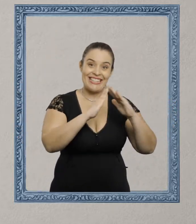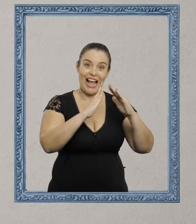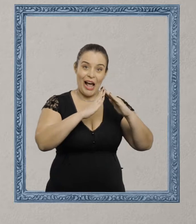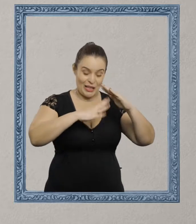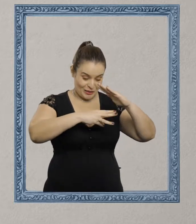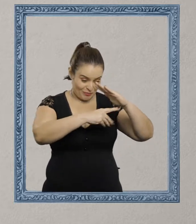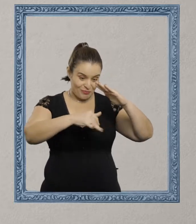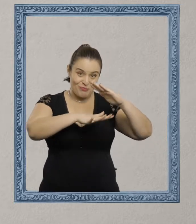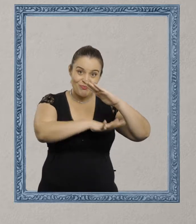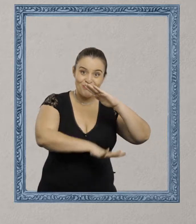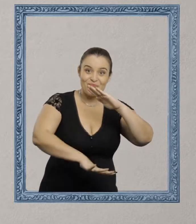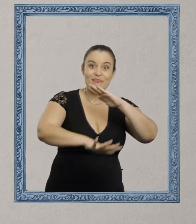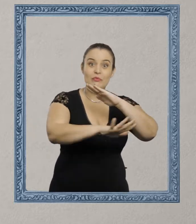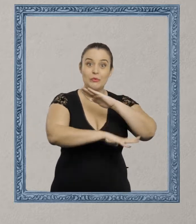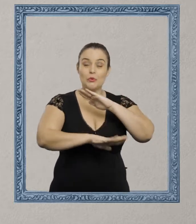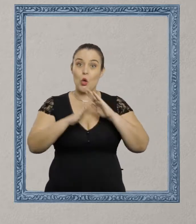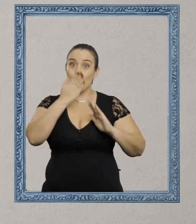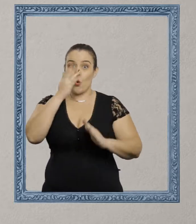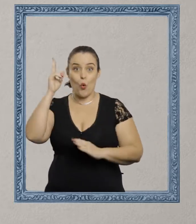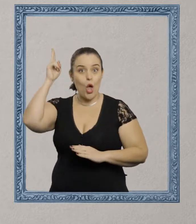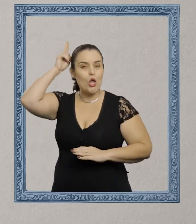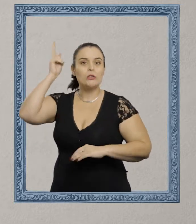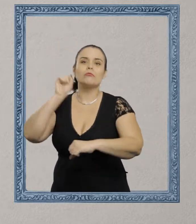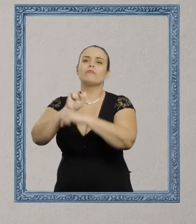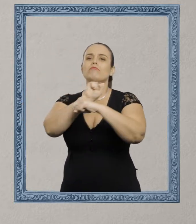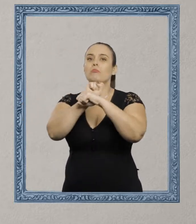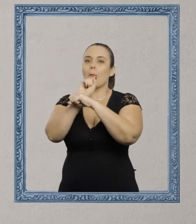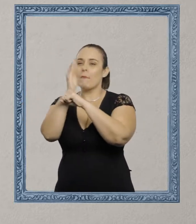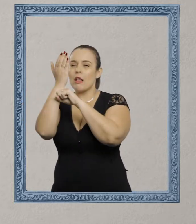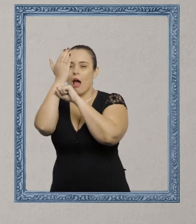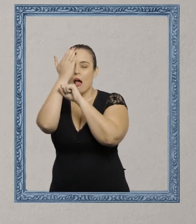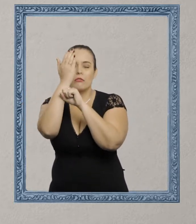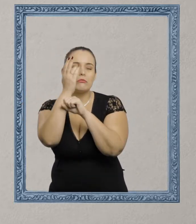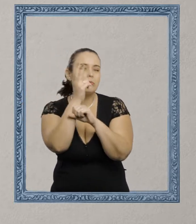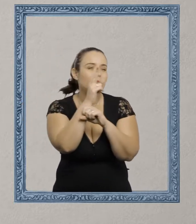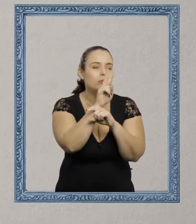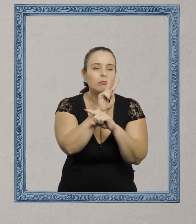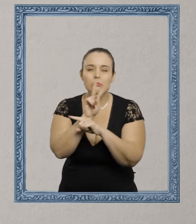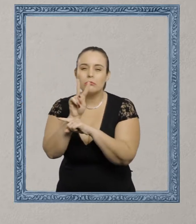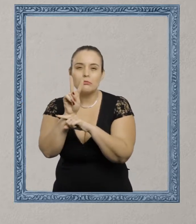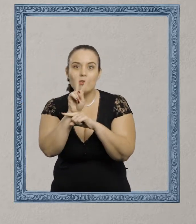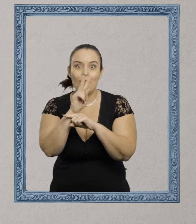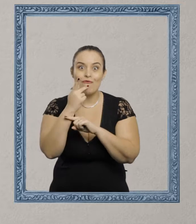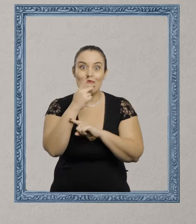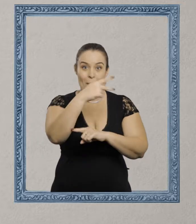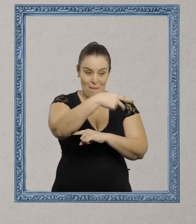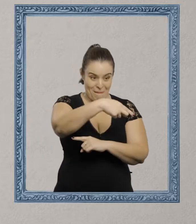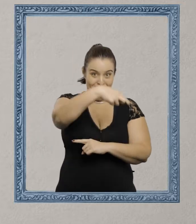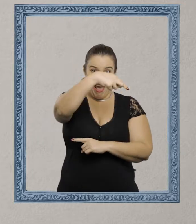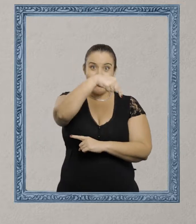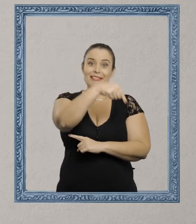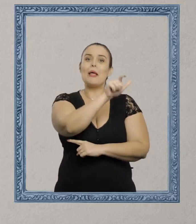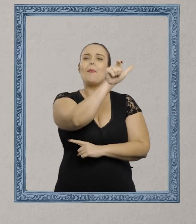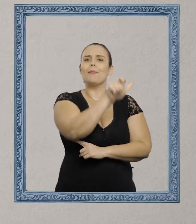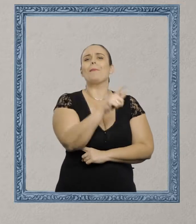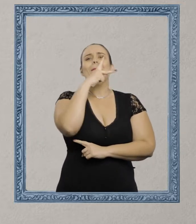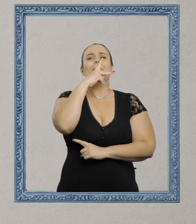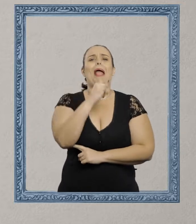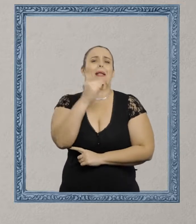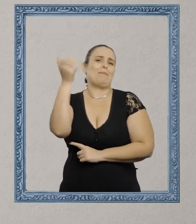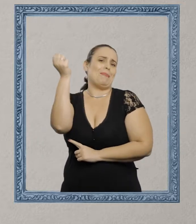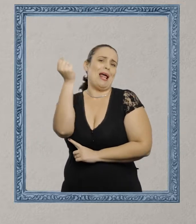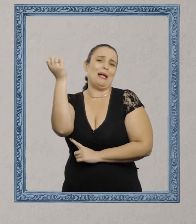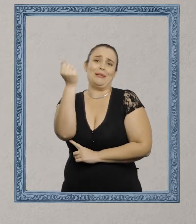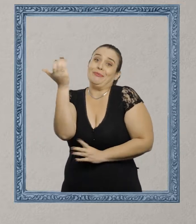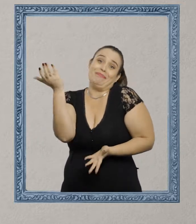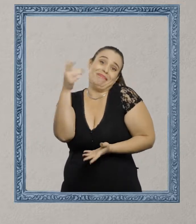Os índios esperavam o grande ataque dos piratas. Eles chamavam Peter de Grande Pai Branco. Peter